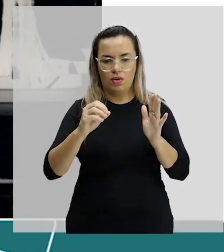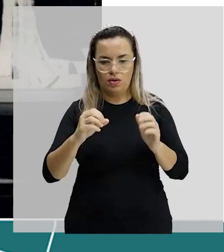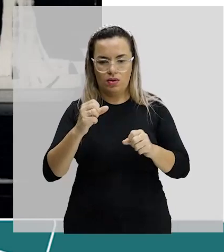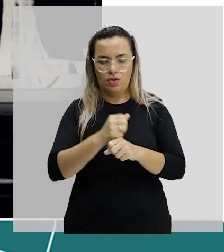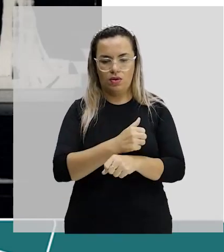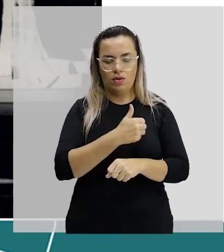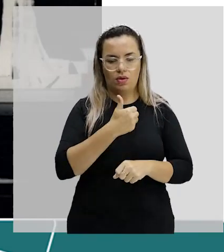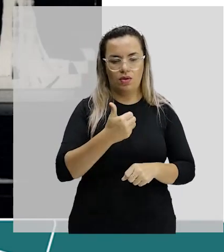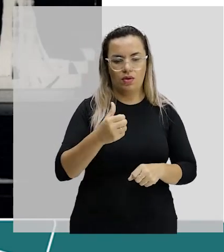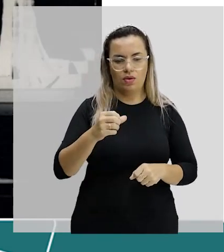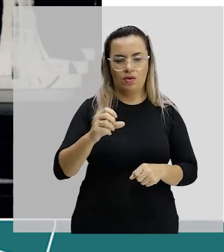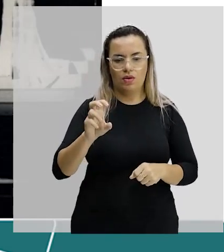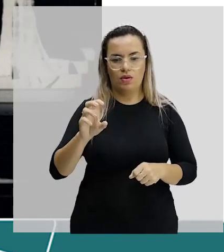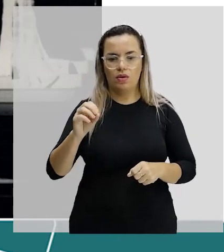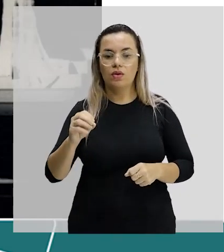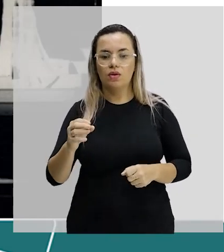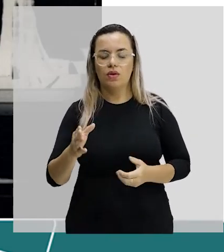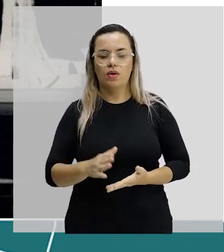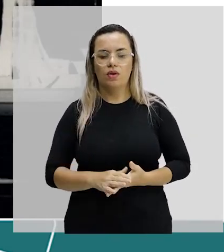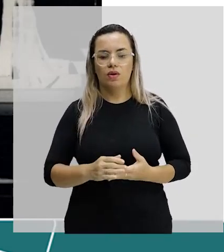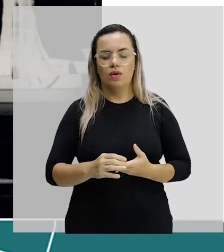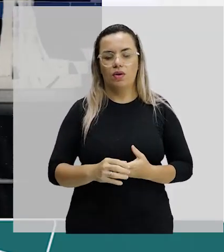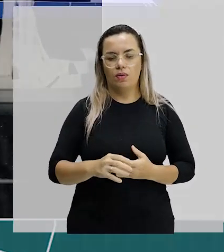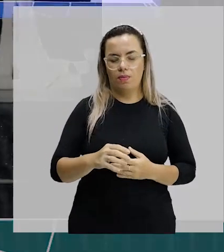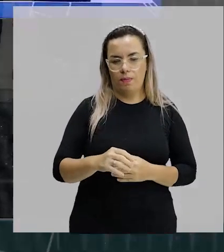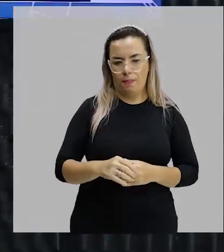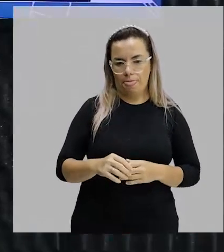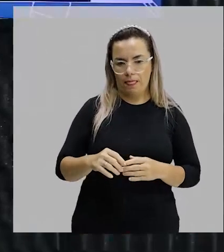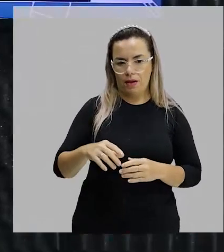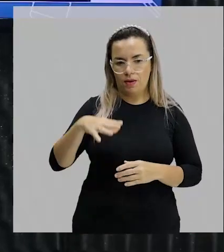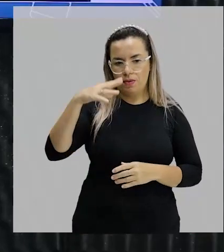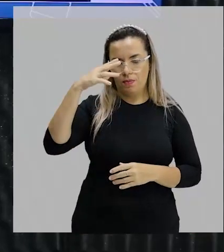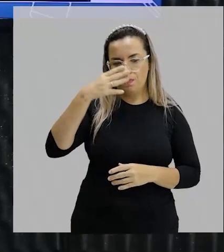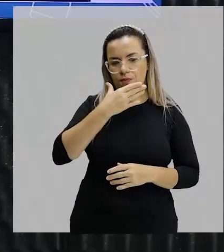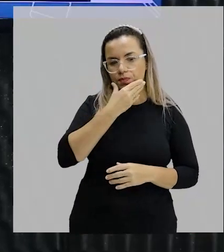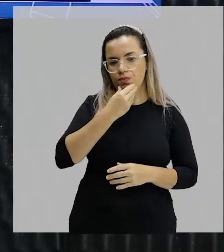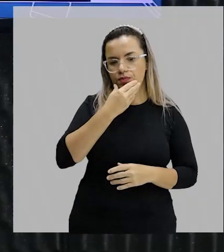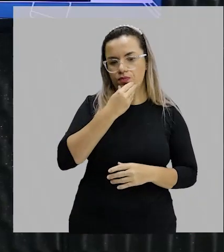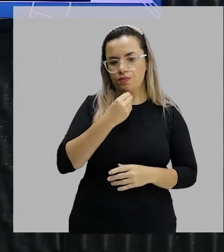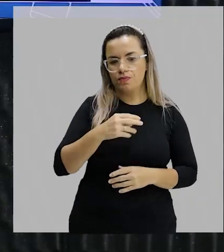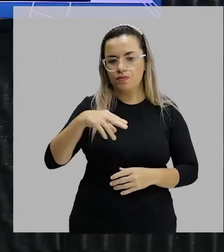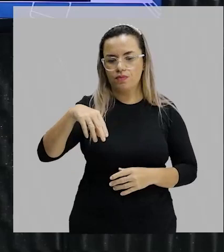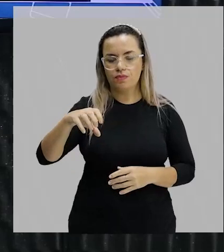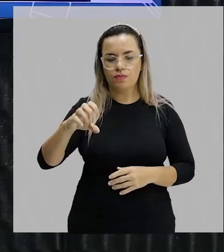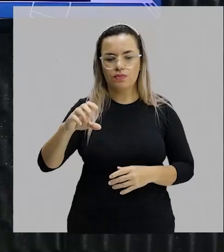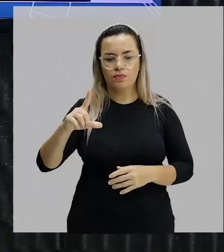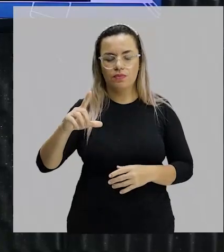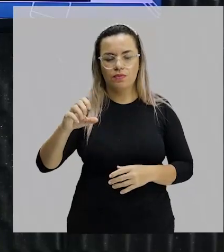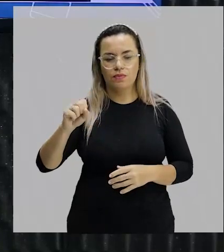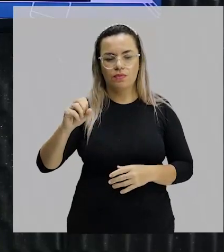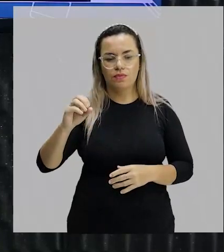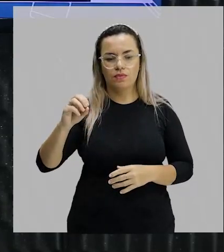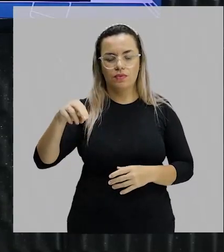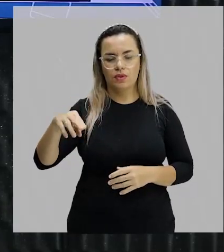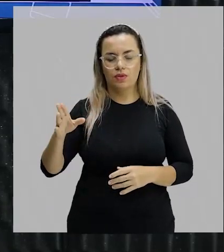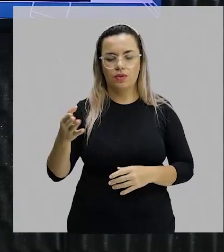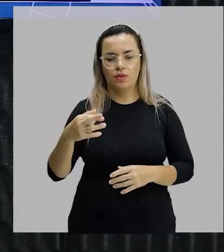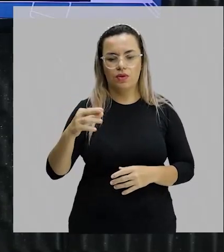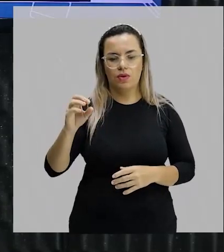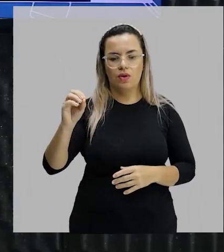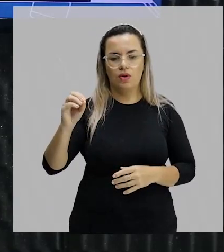gente conhece, chamado Nelson Rodrigues, já criava propostas de cenários muito mais elaborados, sofisticados para o Brasil. É o caso, por exemplo,